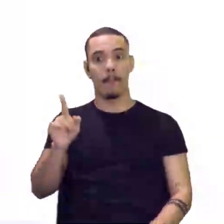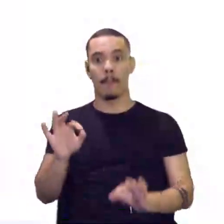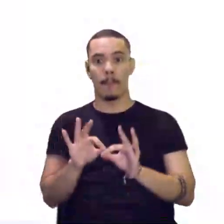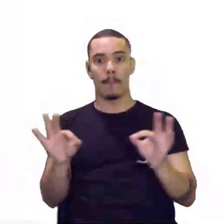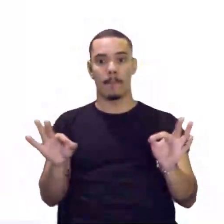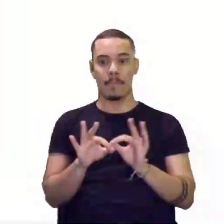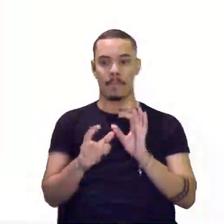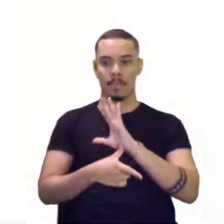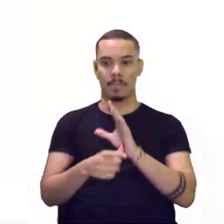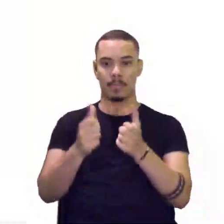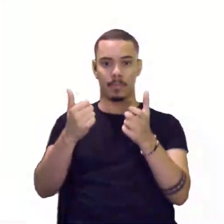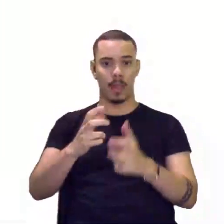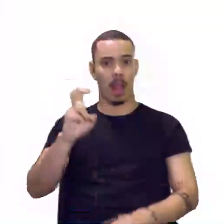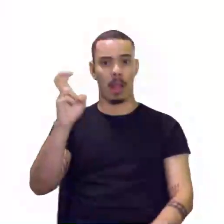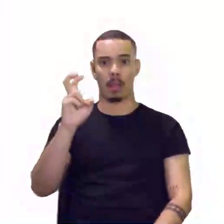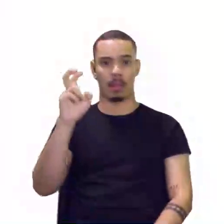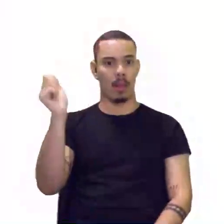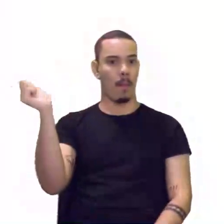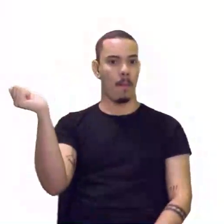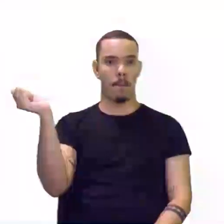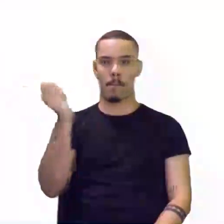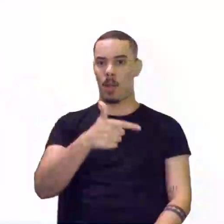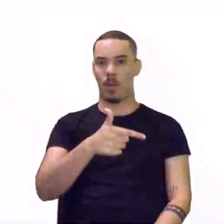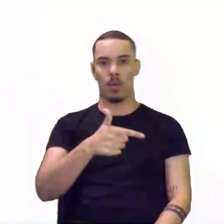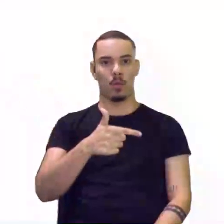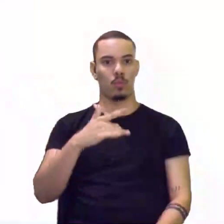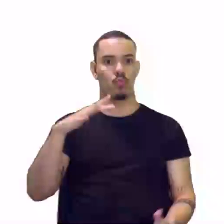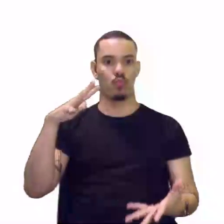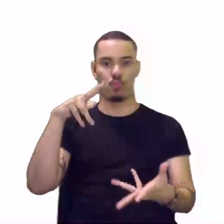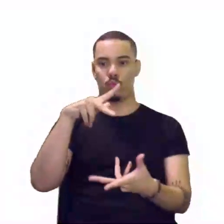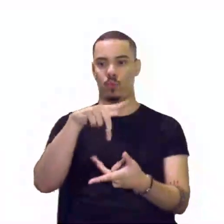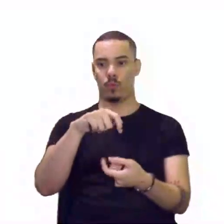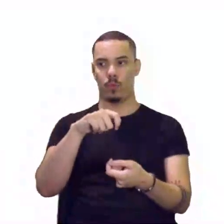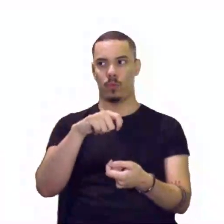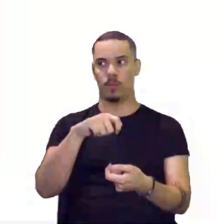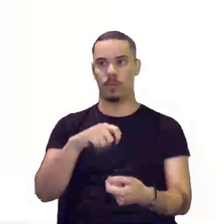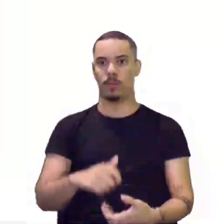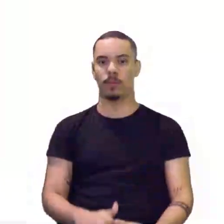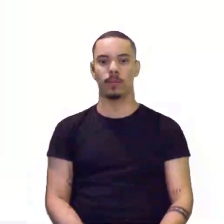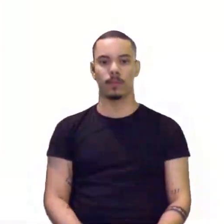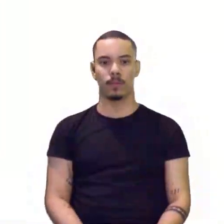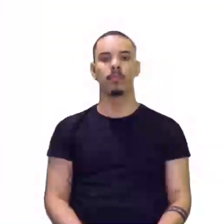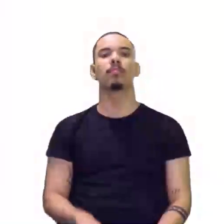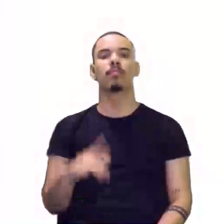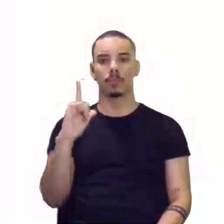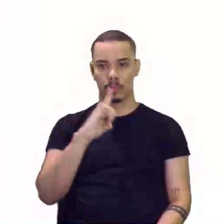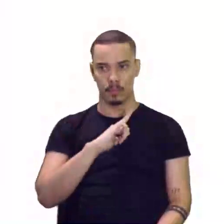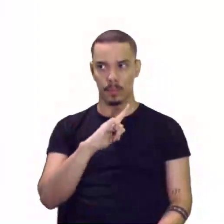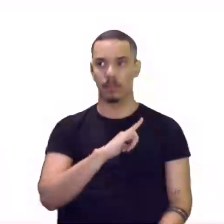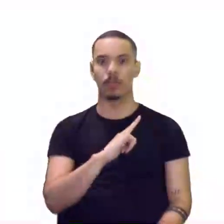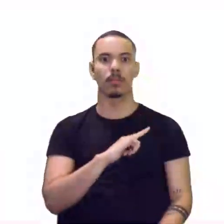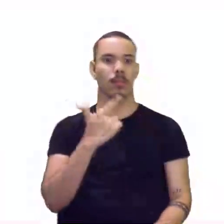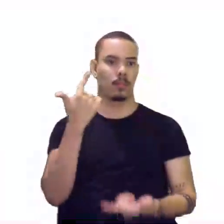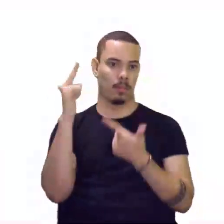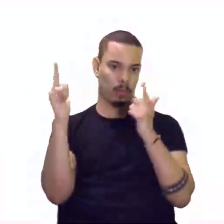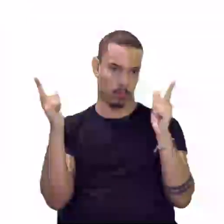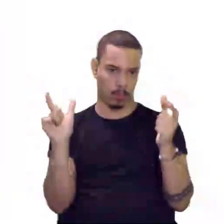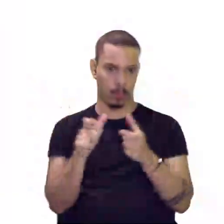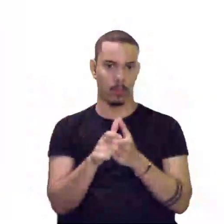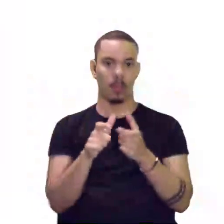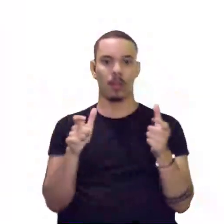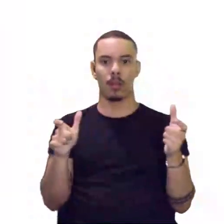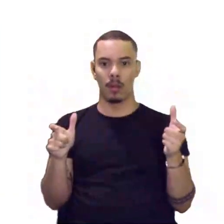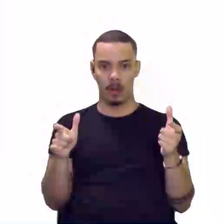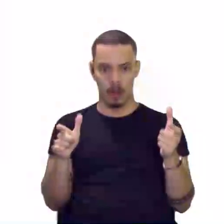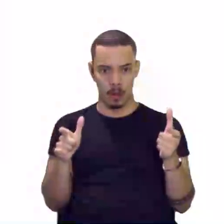há pouco, a 5ª maior extensão territorial do mundo. E a gente tem outras, os maiores aí, nós temos aí,